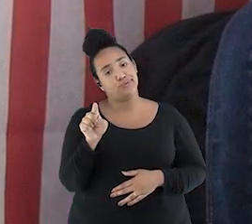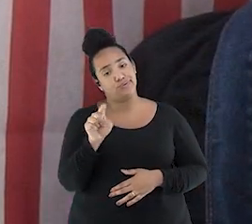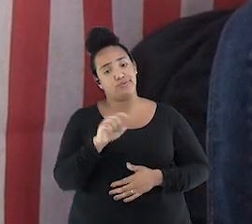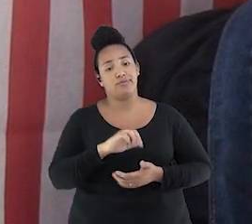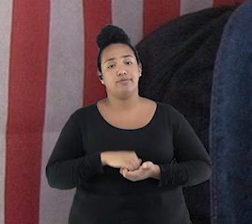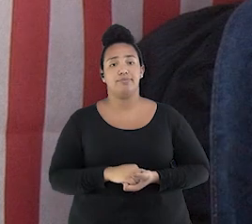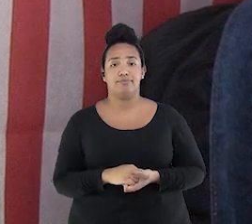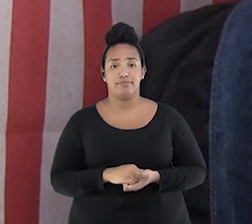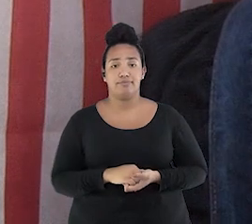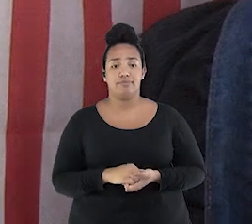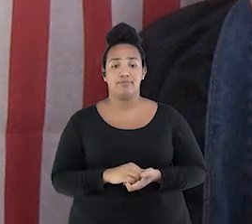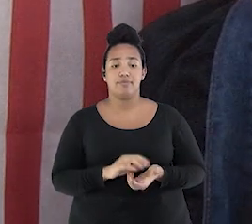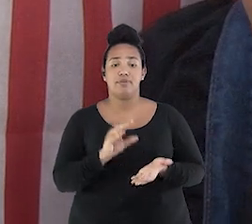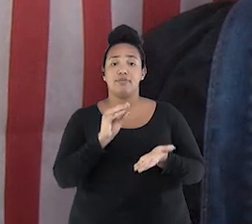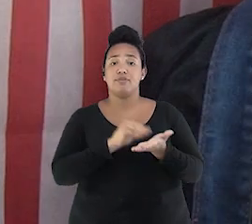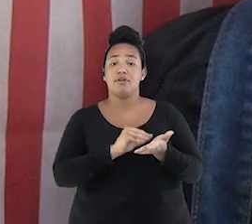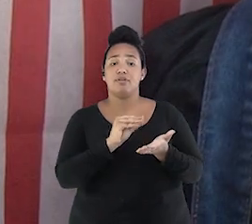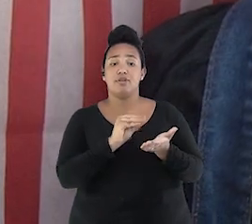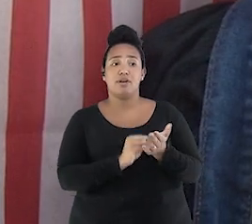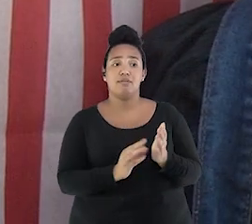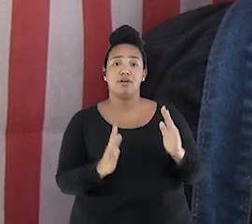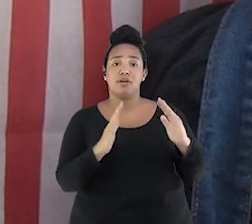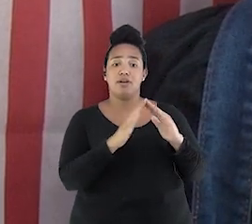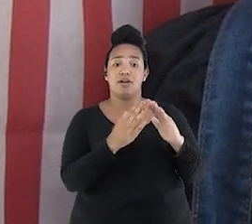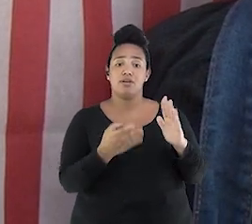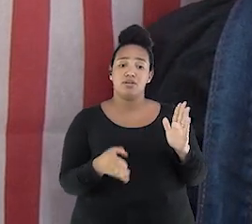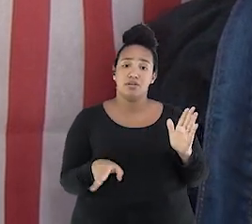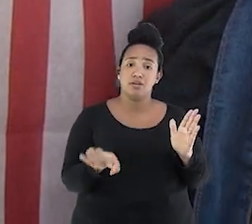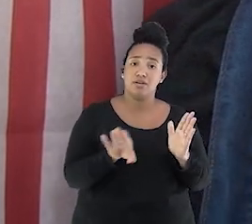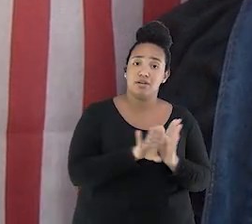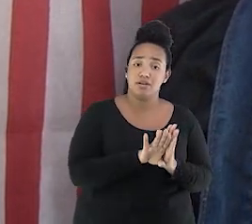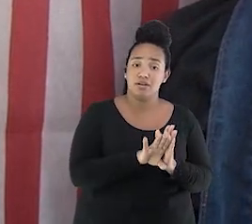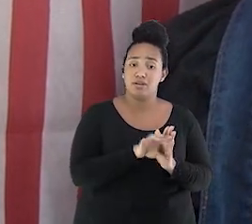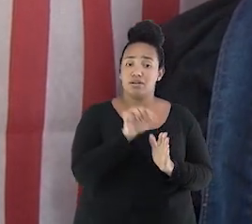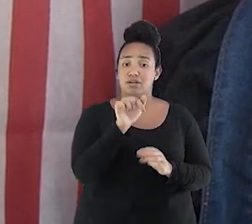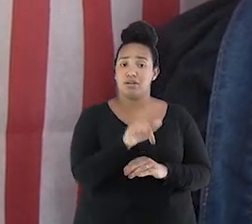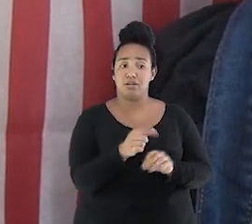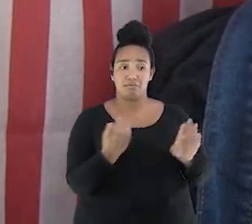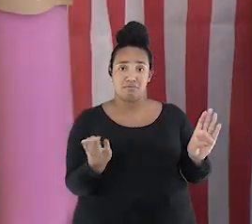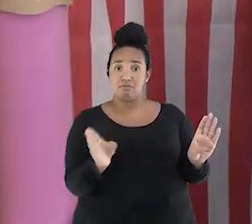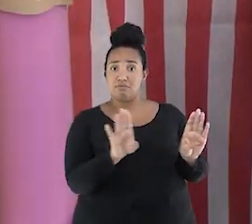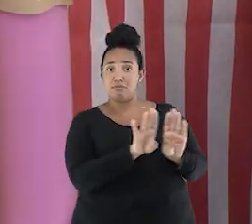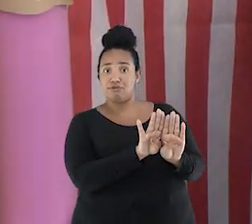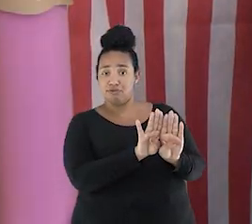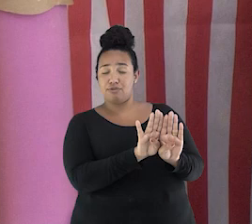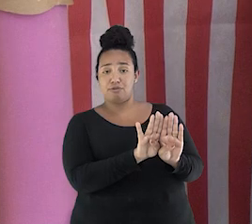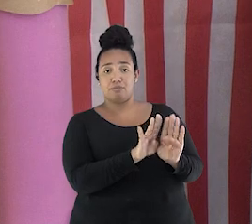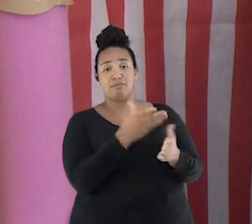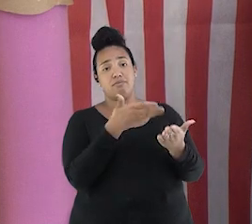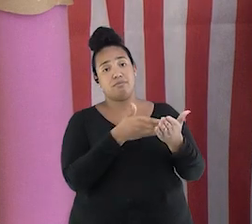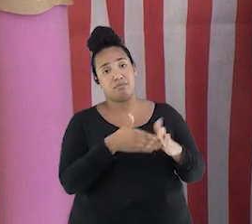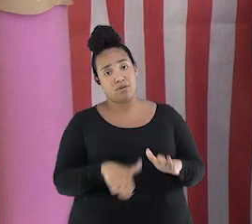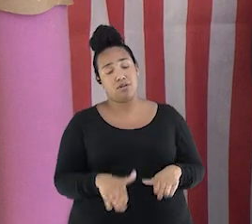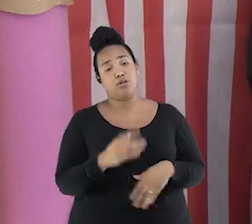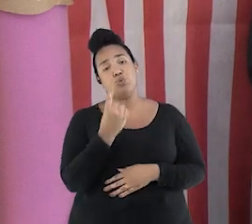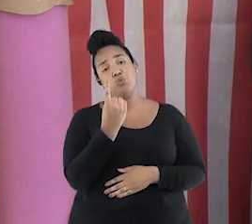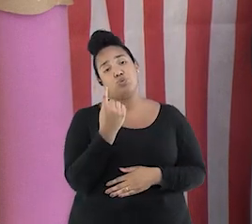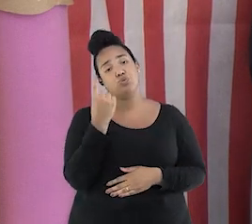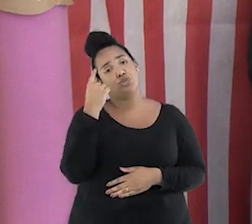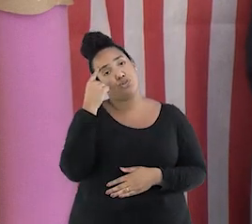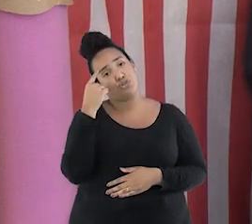chegar na casa e ela perdeu nesse serviço, fechando a casa, mais um